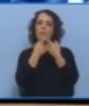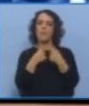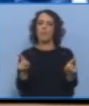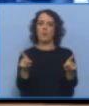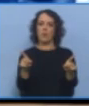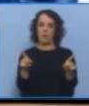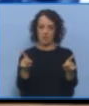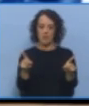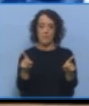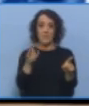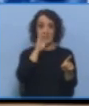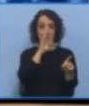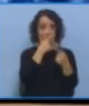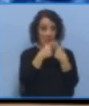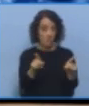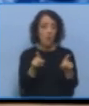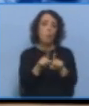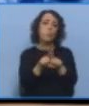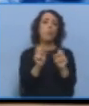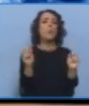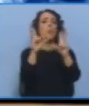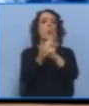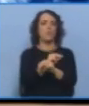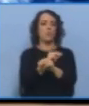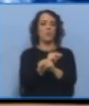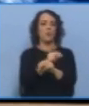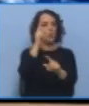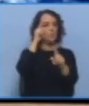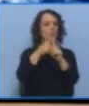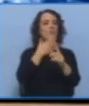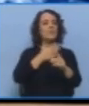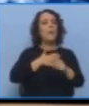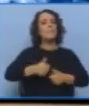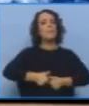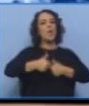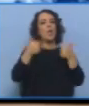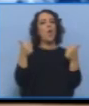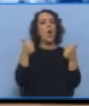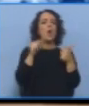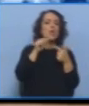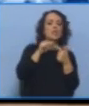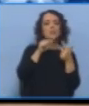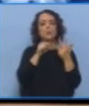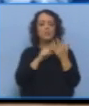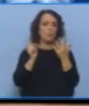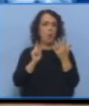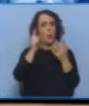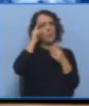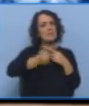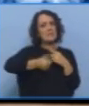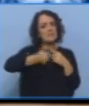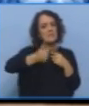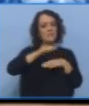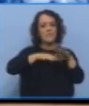E se é algo de diferente, é algo de novo. Isto não é para melhorar-me ligeiramente aqui e ali. É para, de facto, tentar fazer algo de